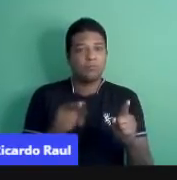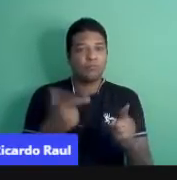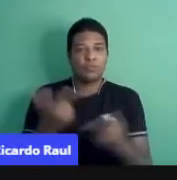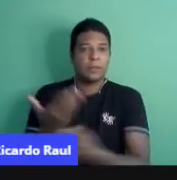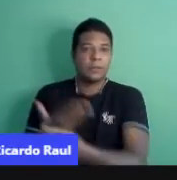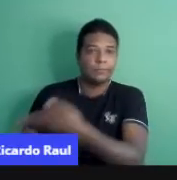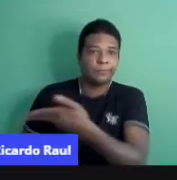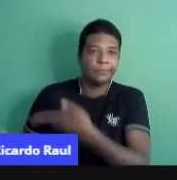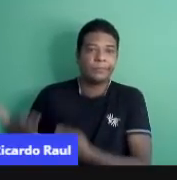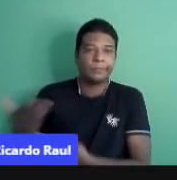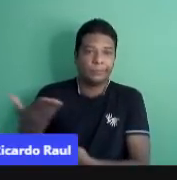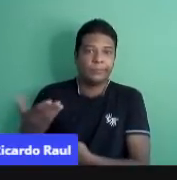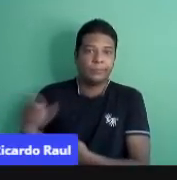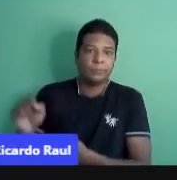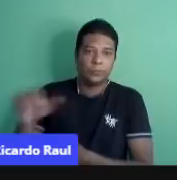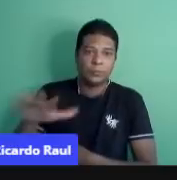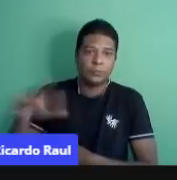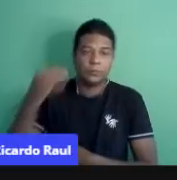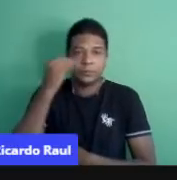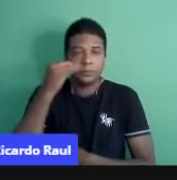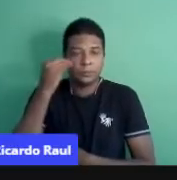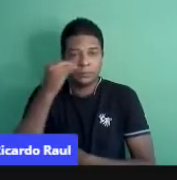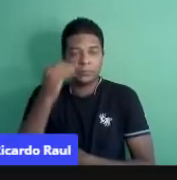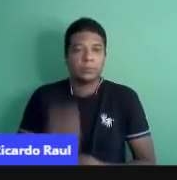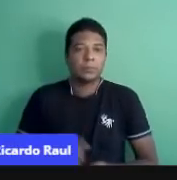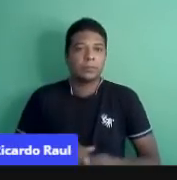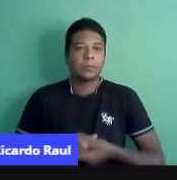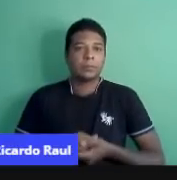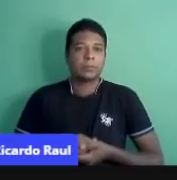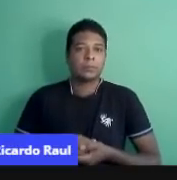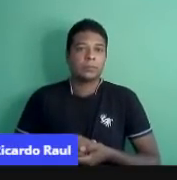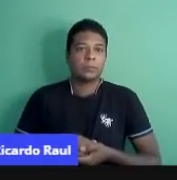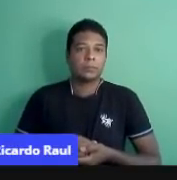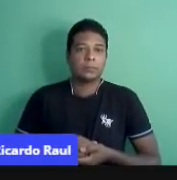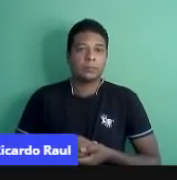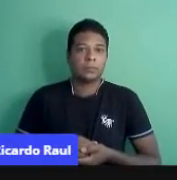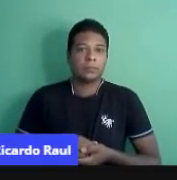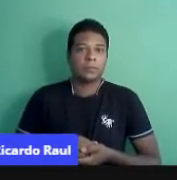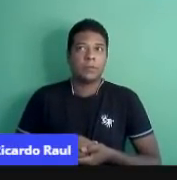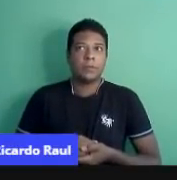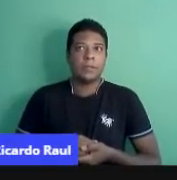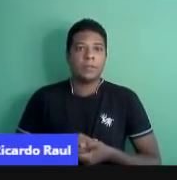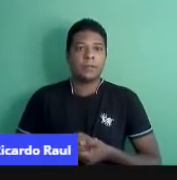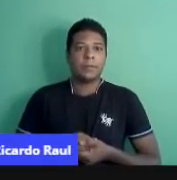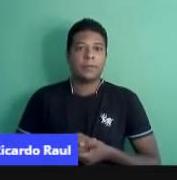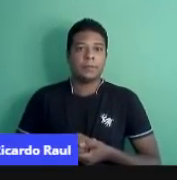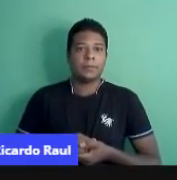com os campos de experiência. Pode passar, por favor?